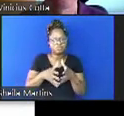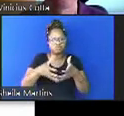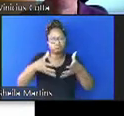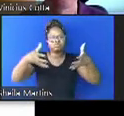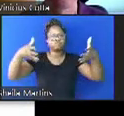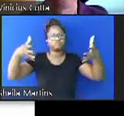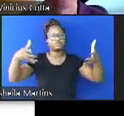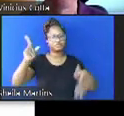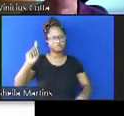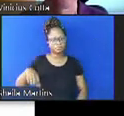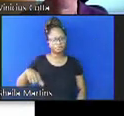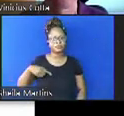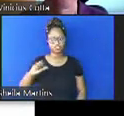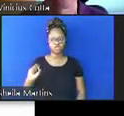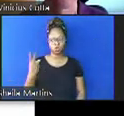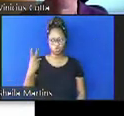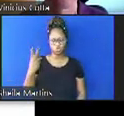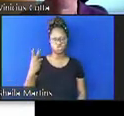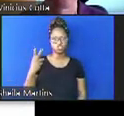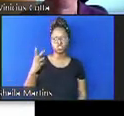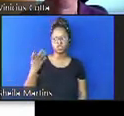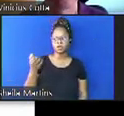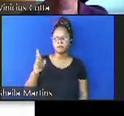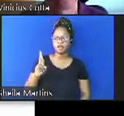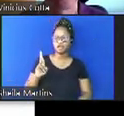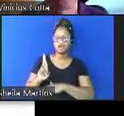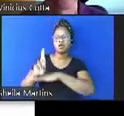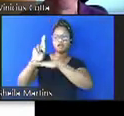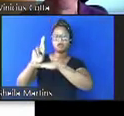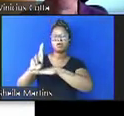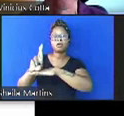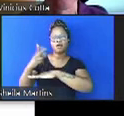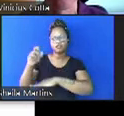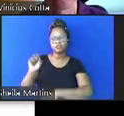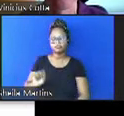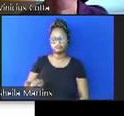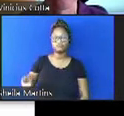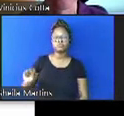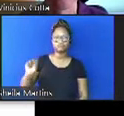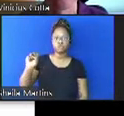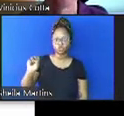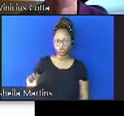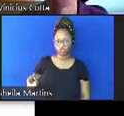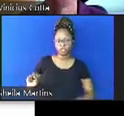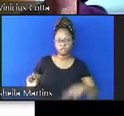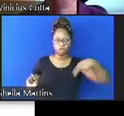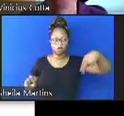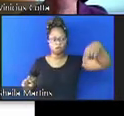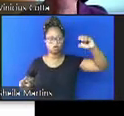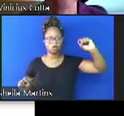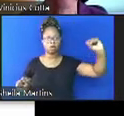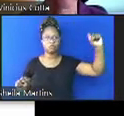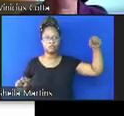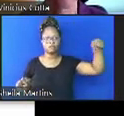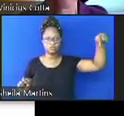nós temos 2 embaixadores que ficam aqui na região sudeste, e temos um que fica na região norte, que vocês poderão encontrar no site da